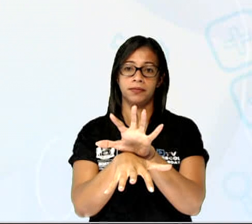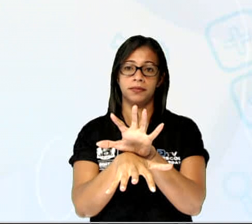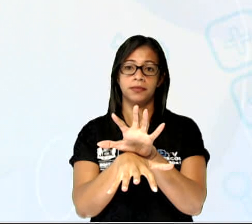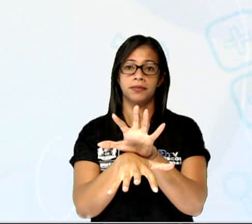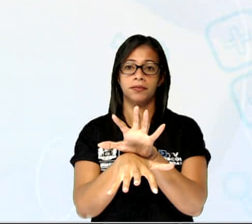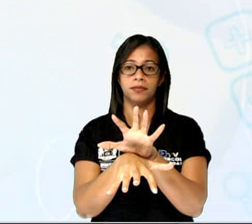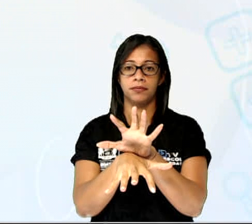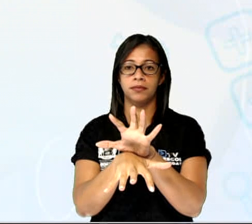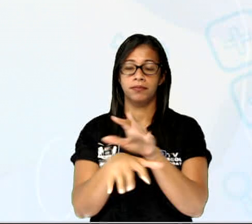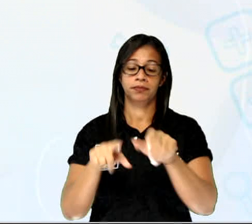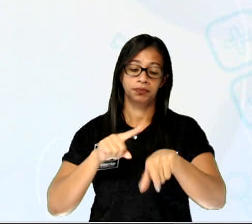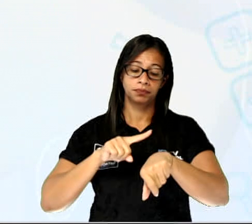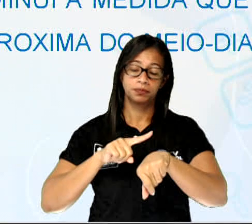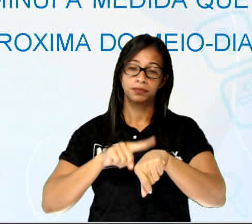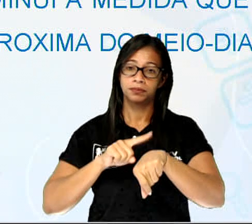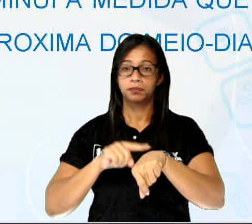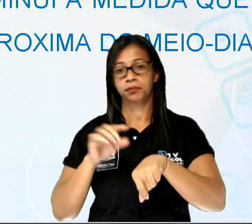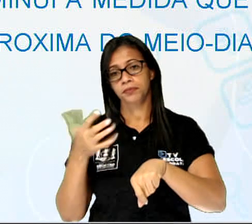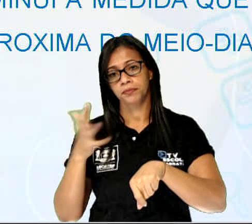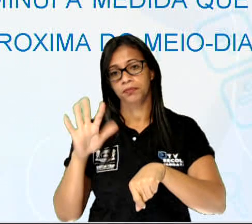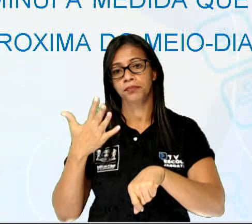aproximadamente o horário.